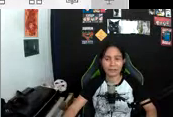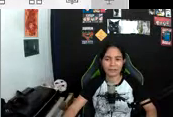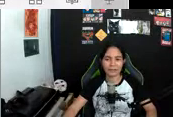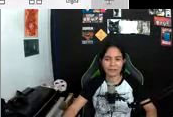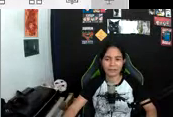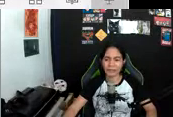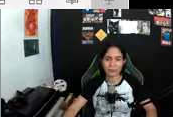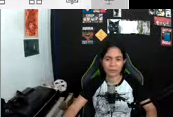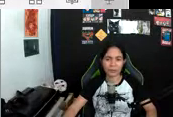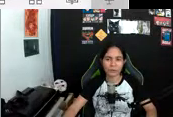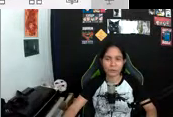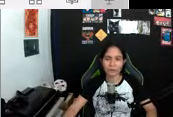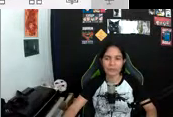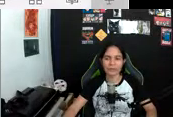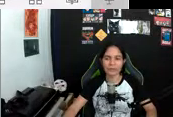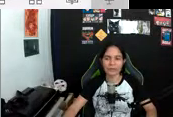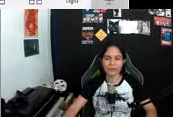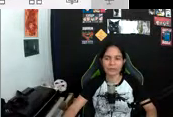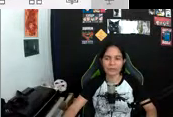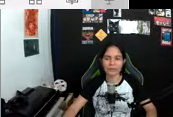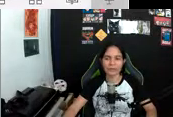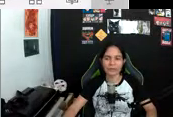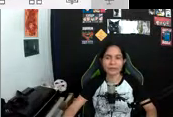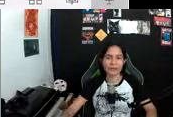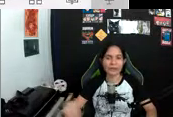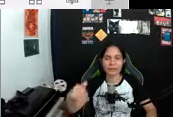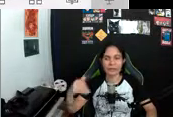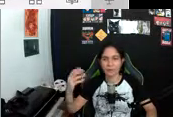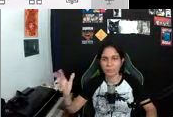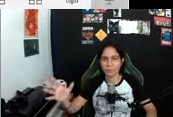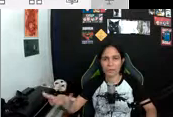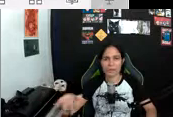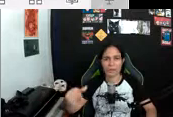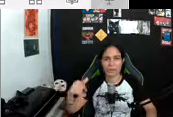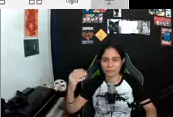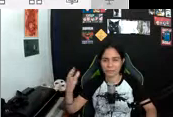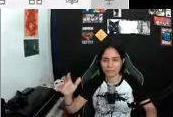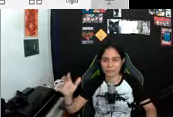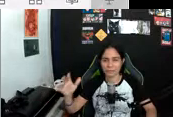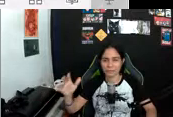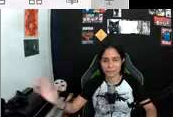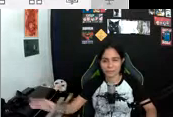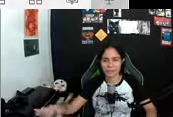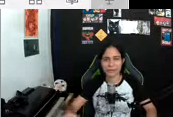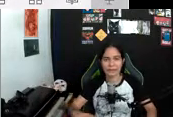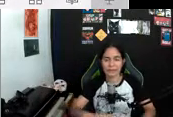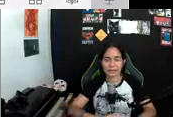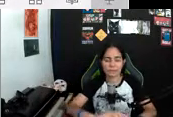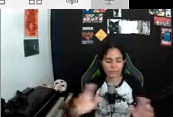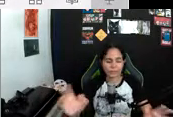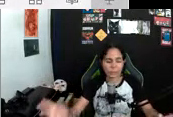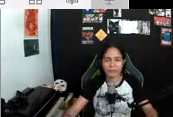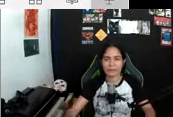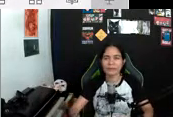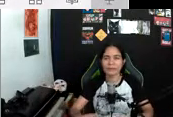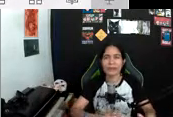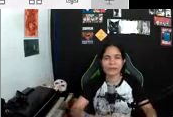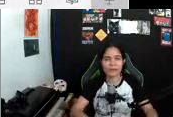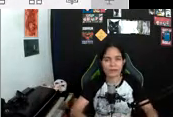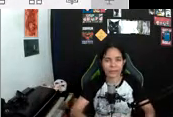vai, né, em todos os níveis, desde a atenção primária, secundária, terciária, né? Então, de